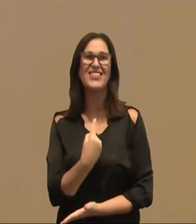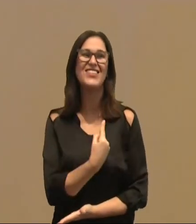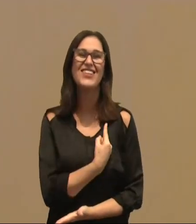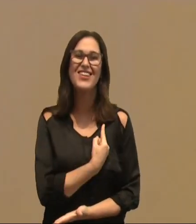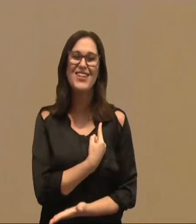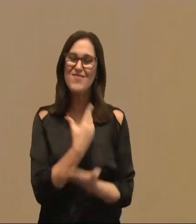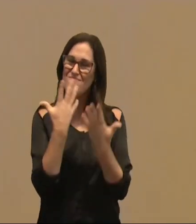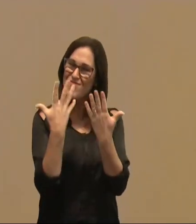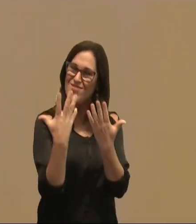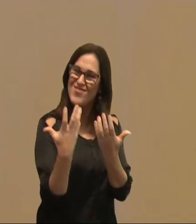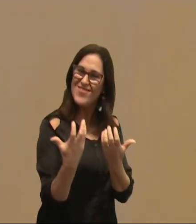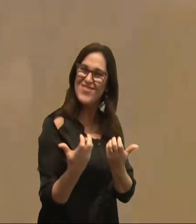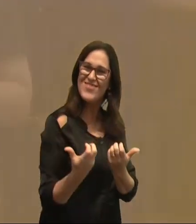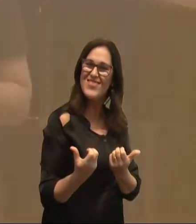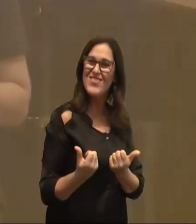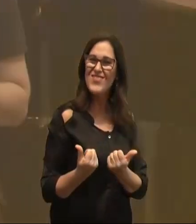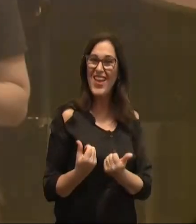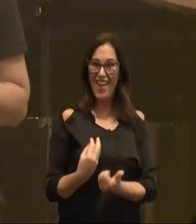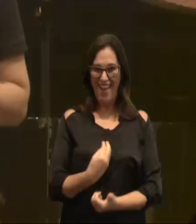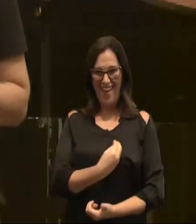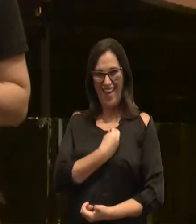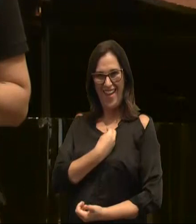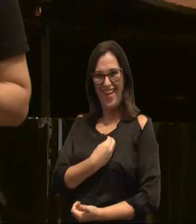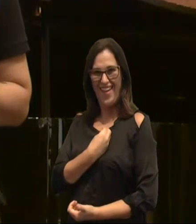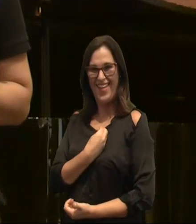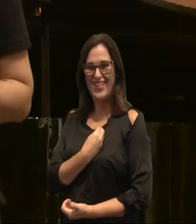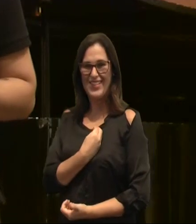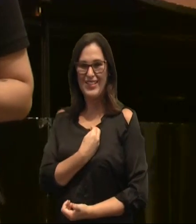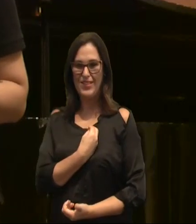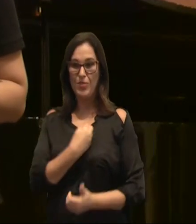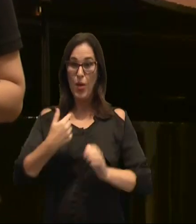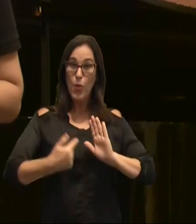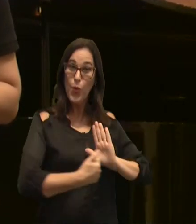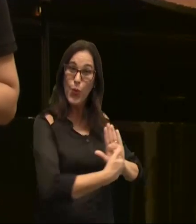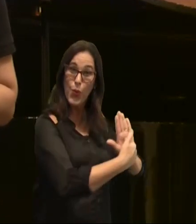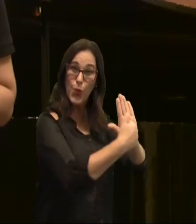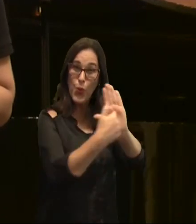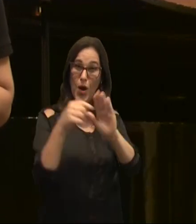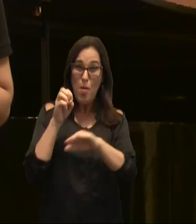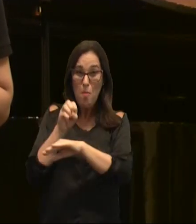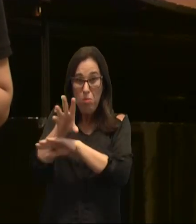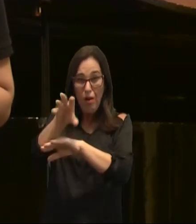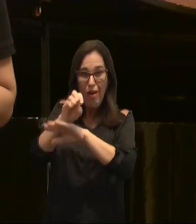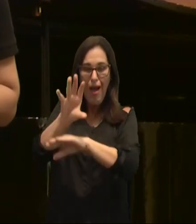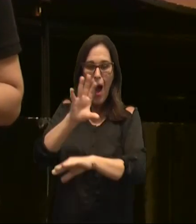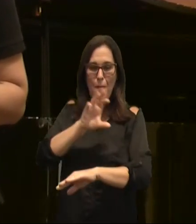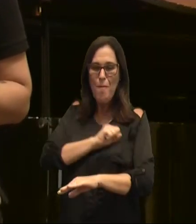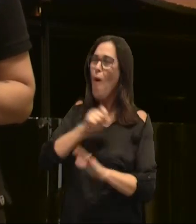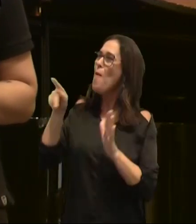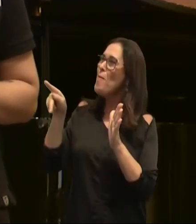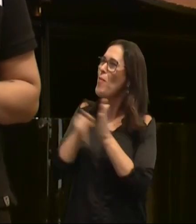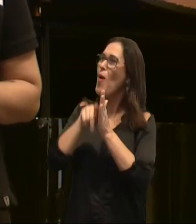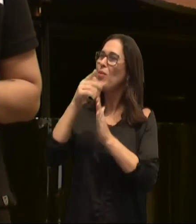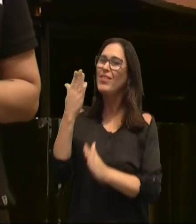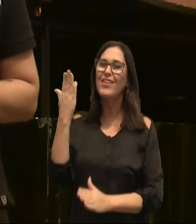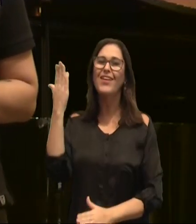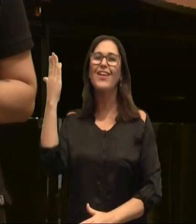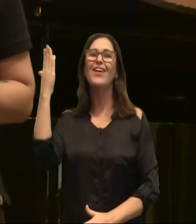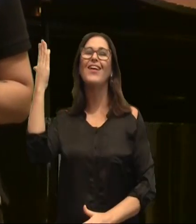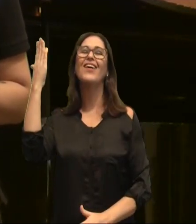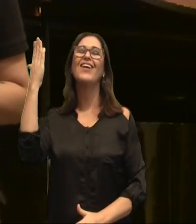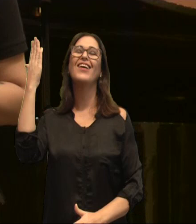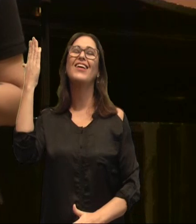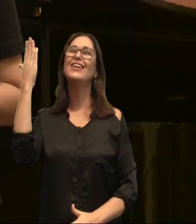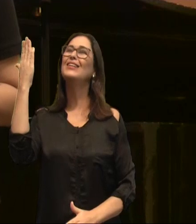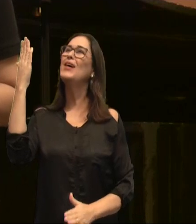nós vamos viver para transmitir este amor